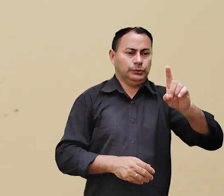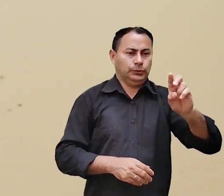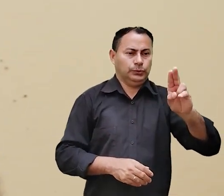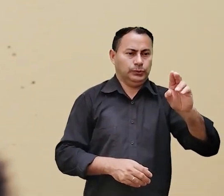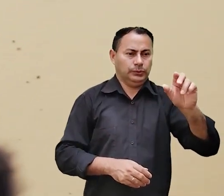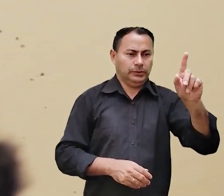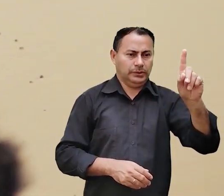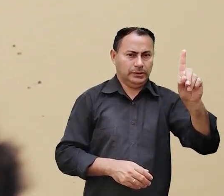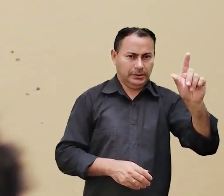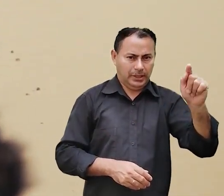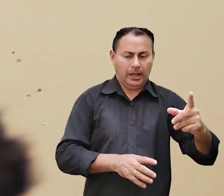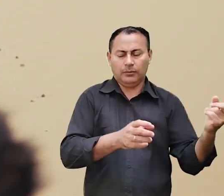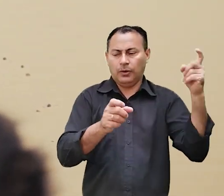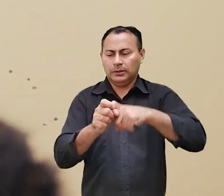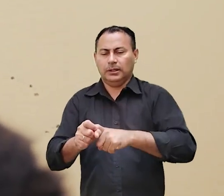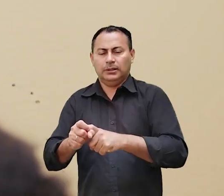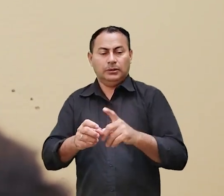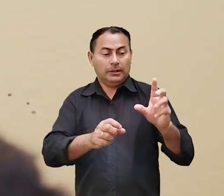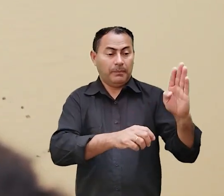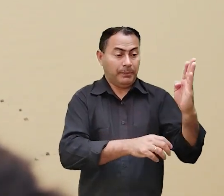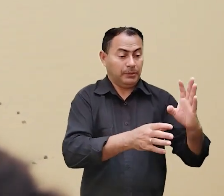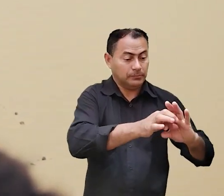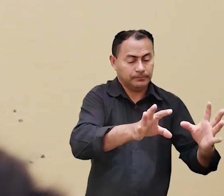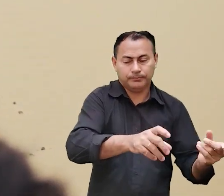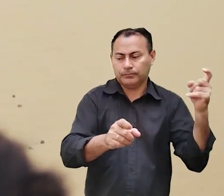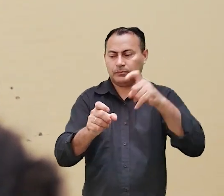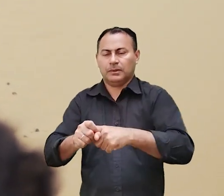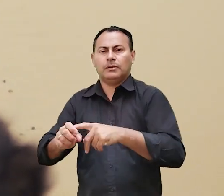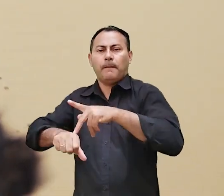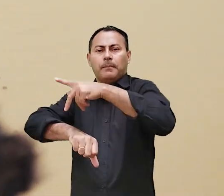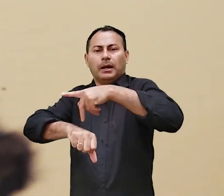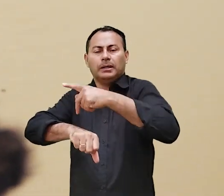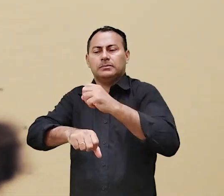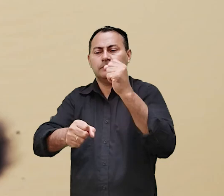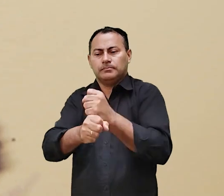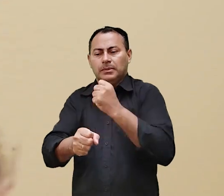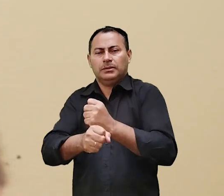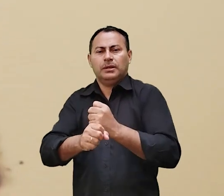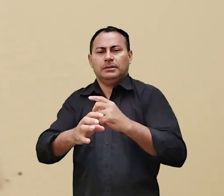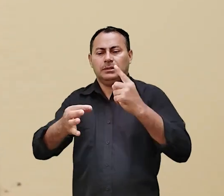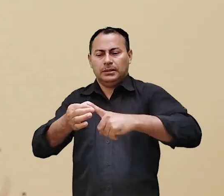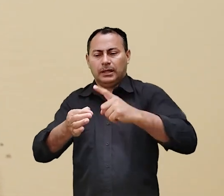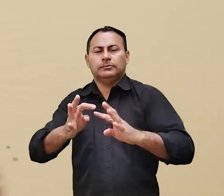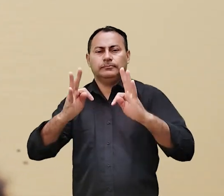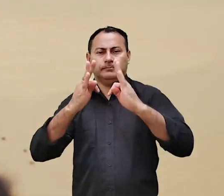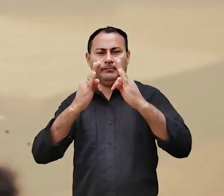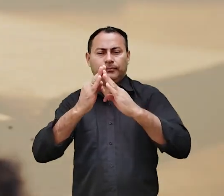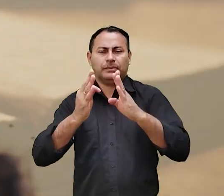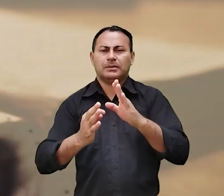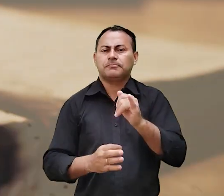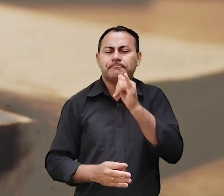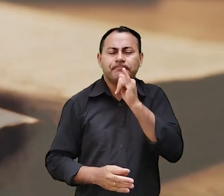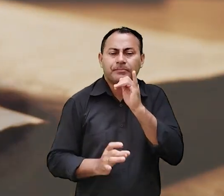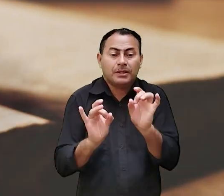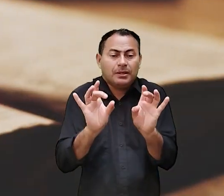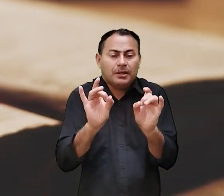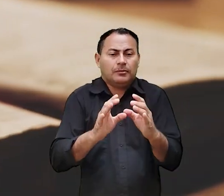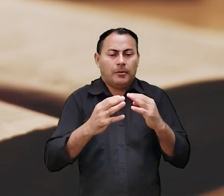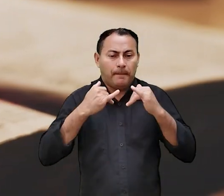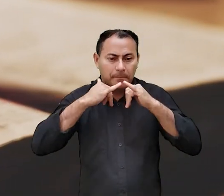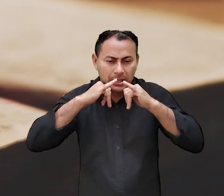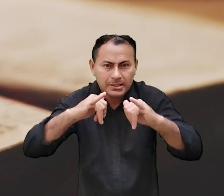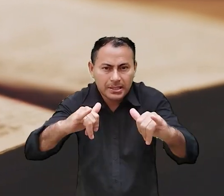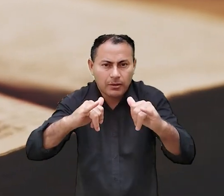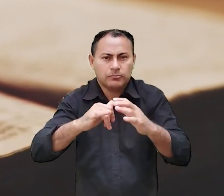Babilônia de volta para seu país para reconstruir sua cidade e o templo Este é um exemplo extraordinário